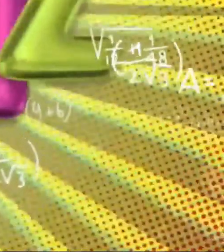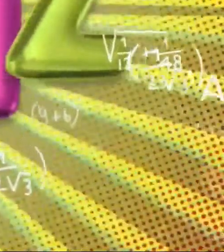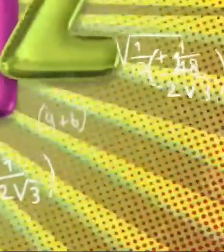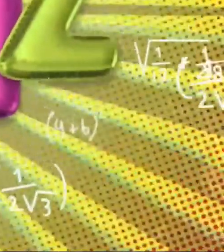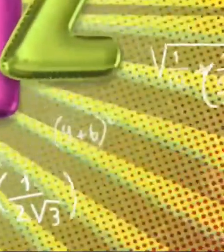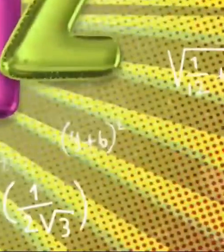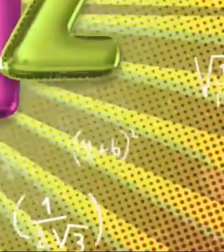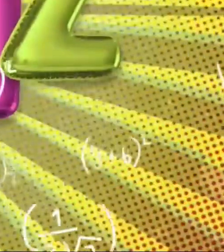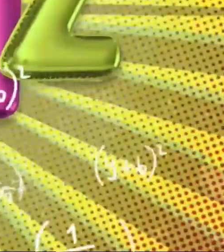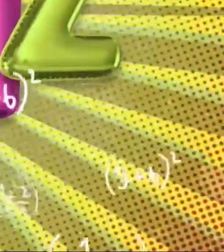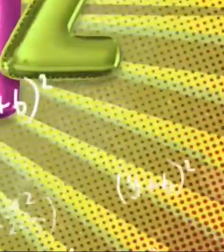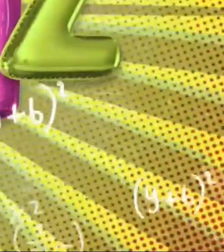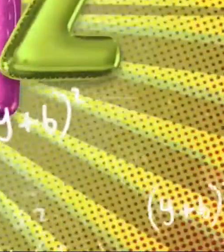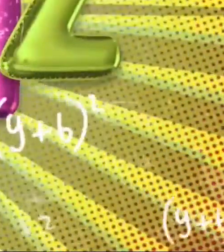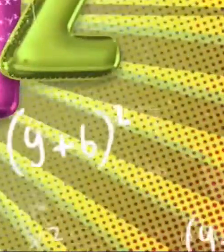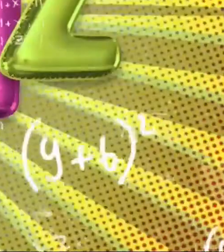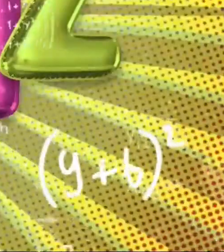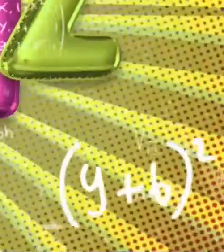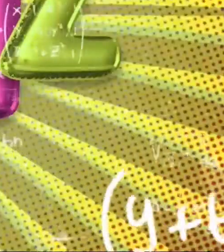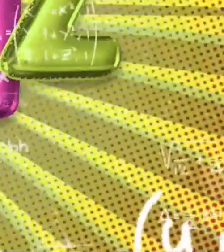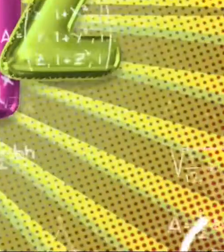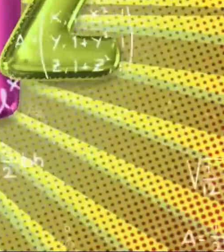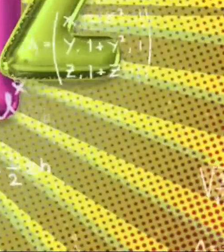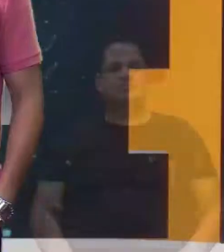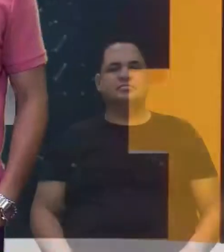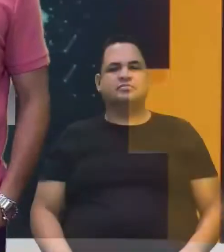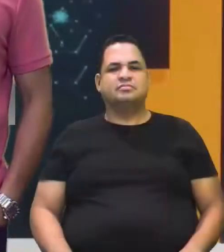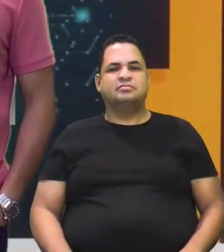A hora do quiz!